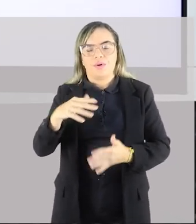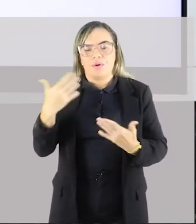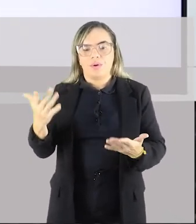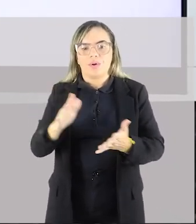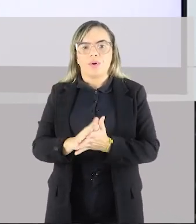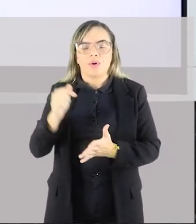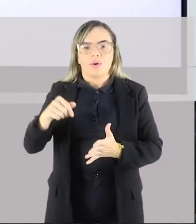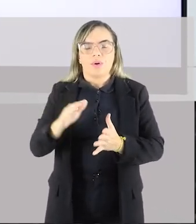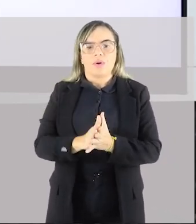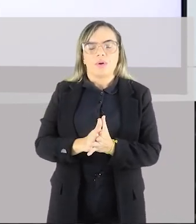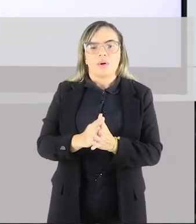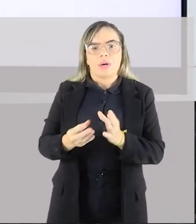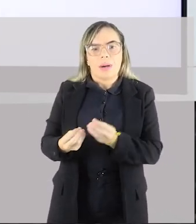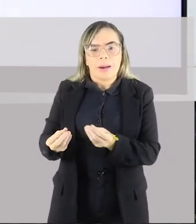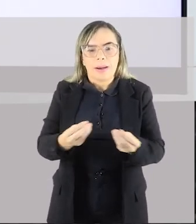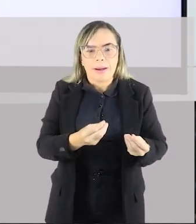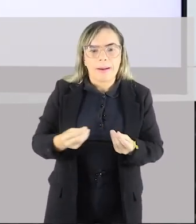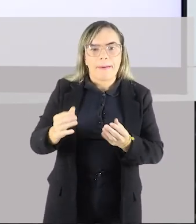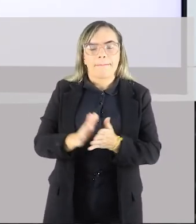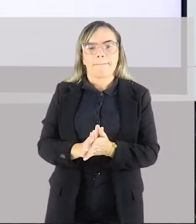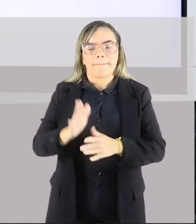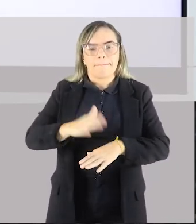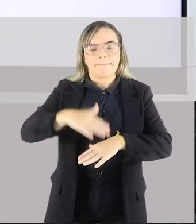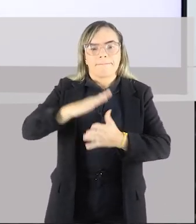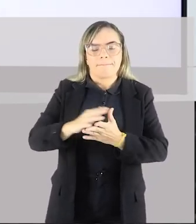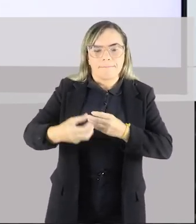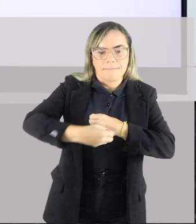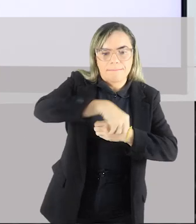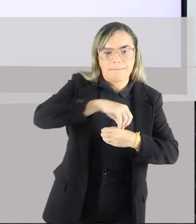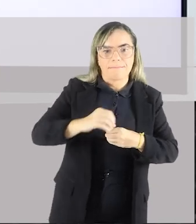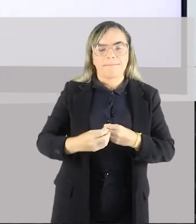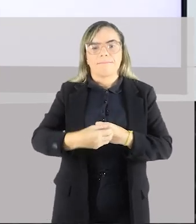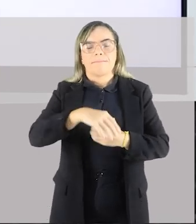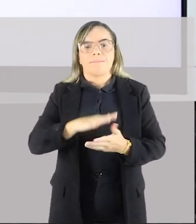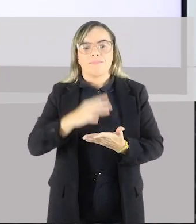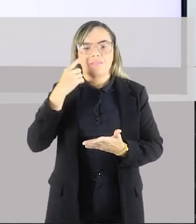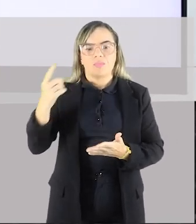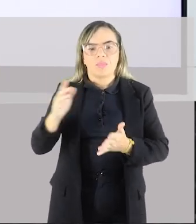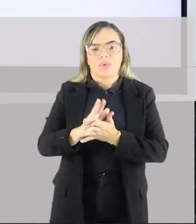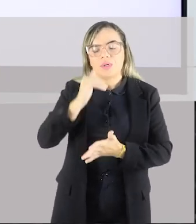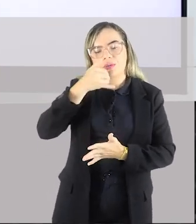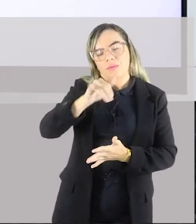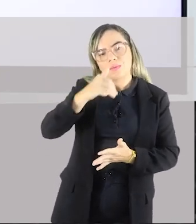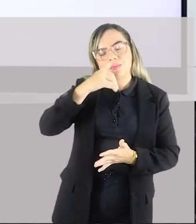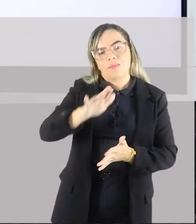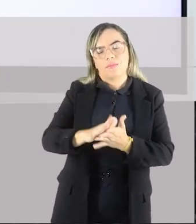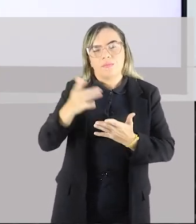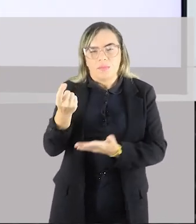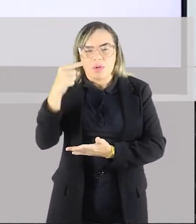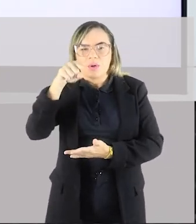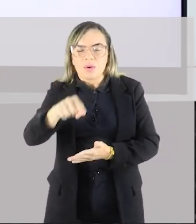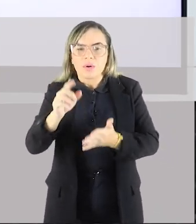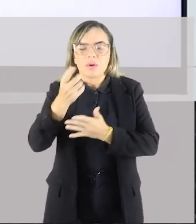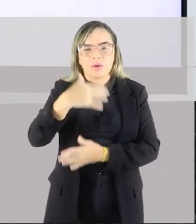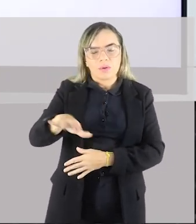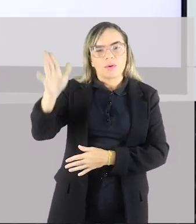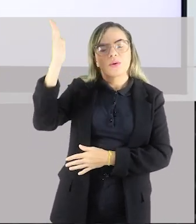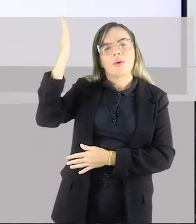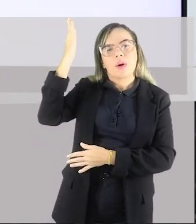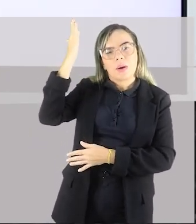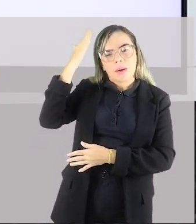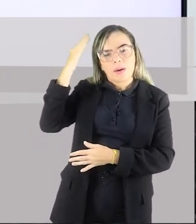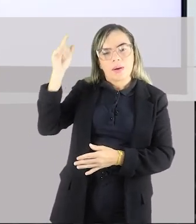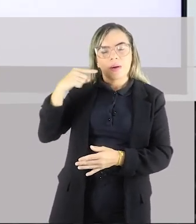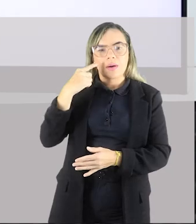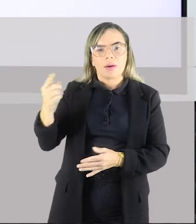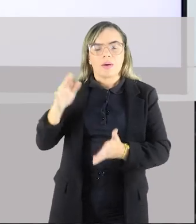de formar mais moléculas dessa, tá certo? Então, toda vez que a gente falar energia, você aí pensa, né, converte essa